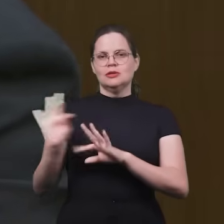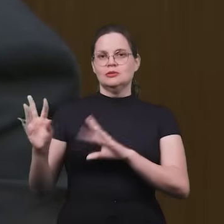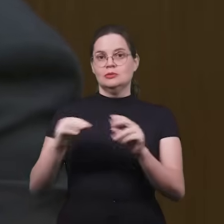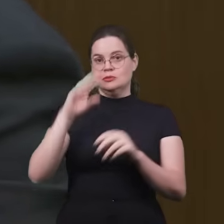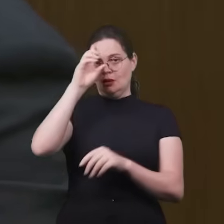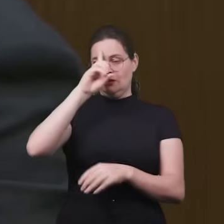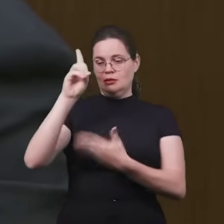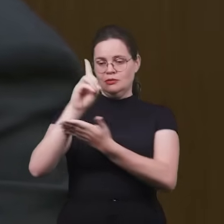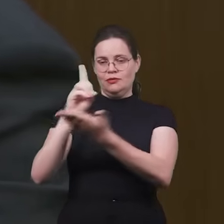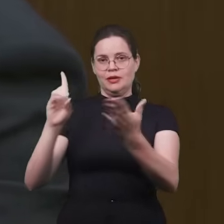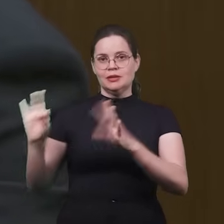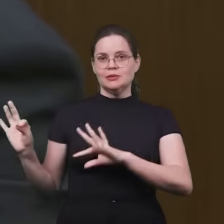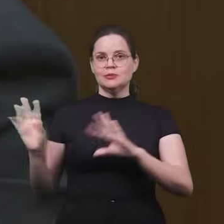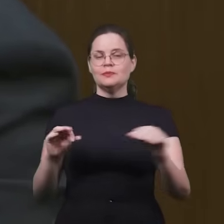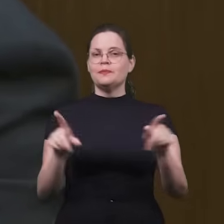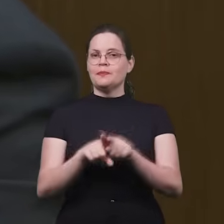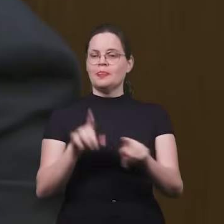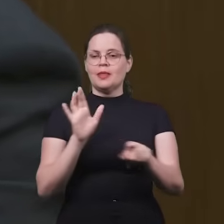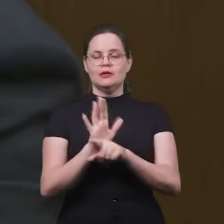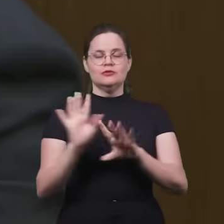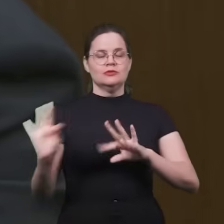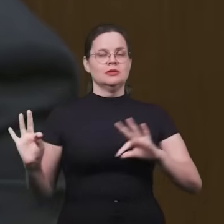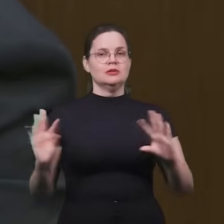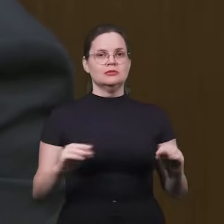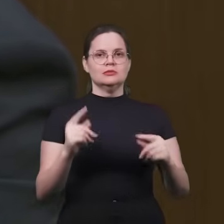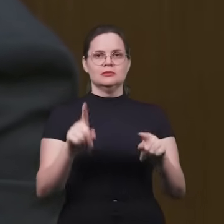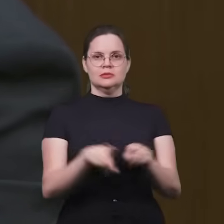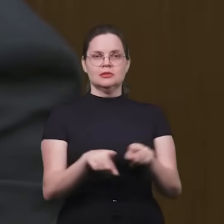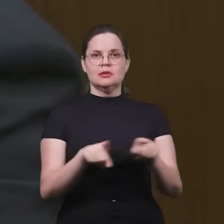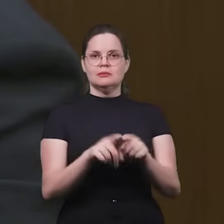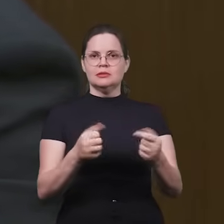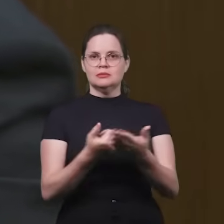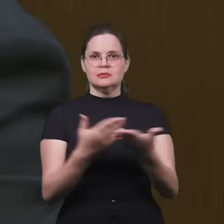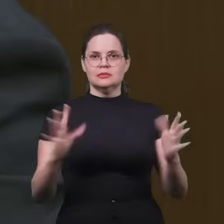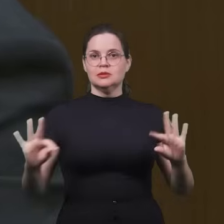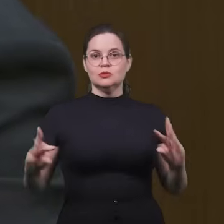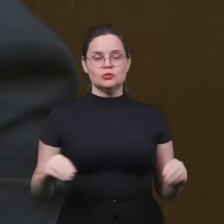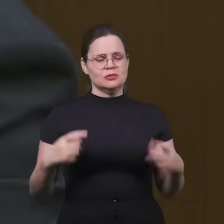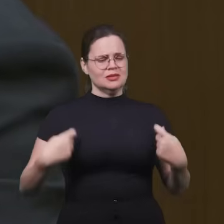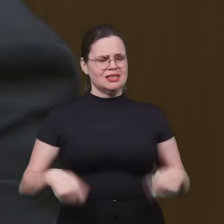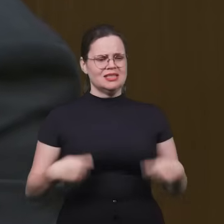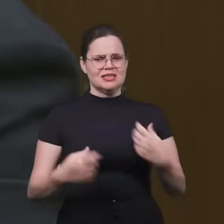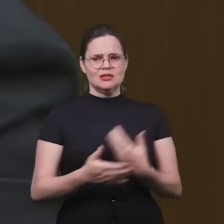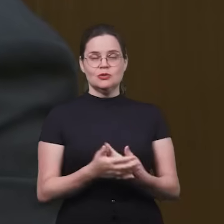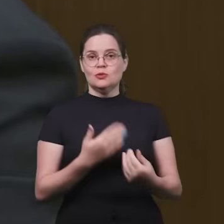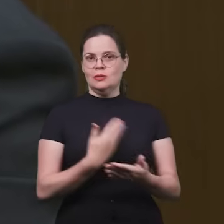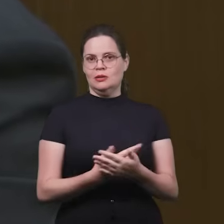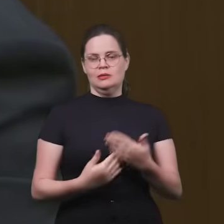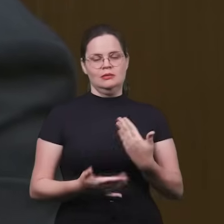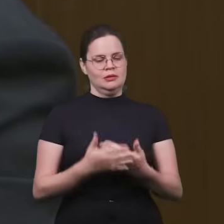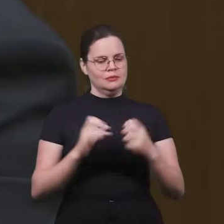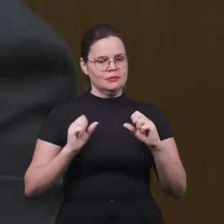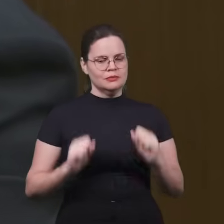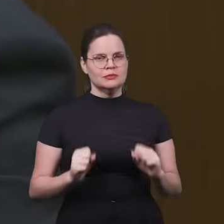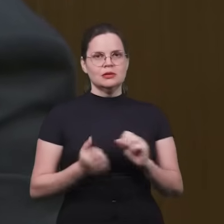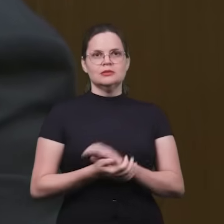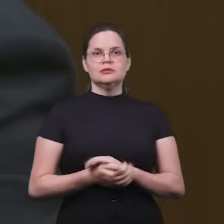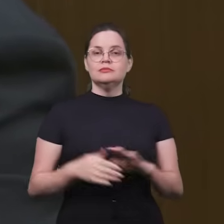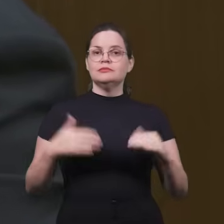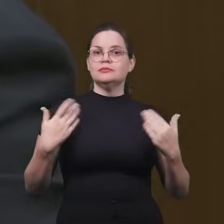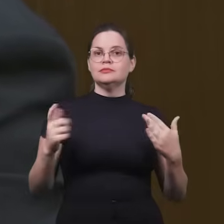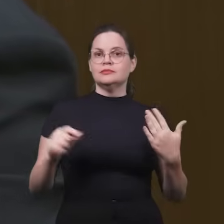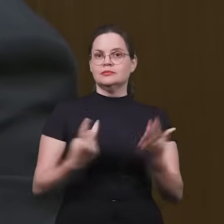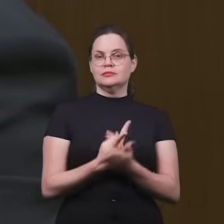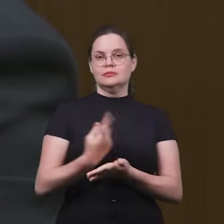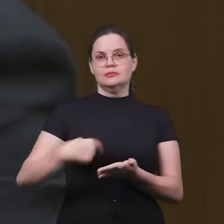o Deus da provisão, para ajudar na provisão, ajudar no mantimento, seja na necessidade que for. Ou seja, né, mais uma